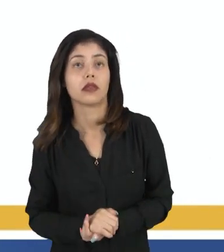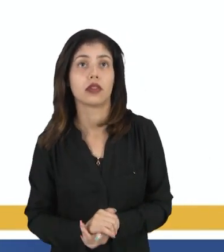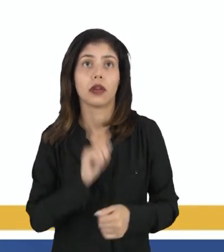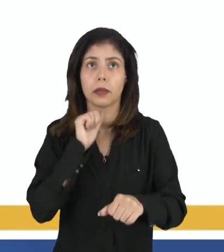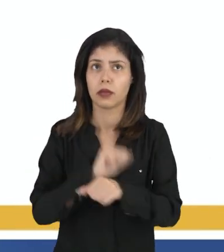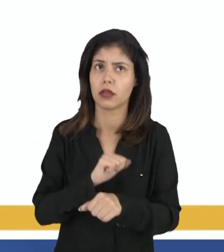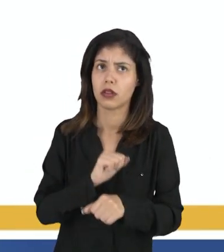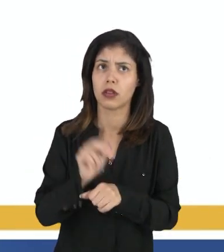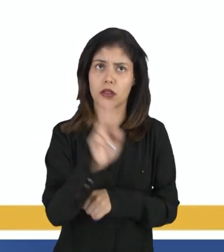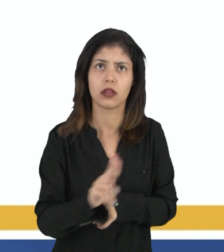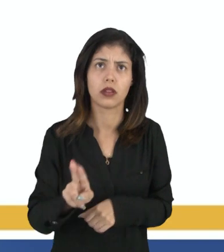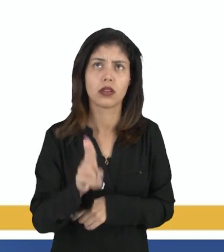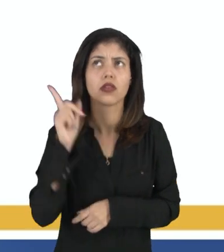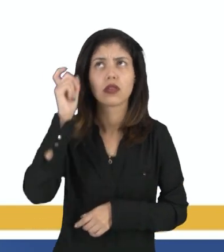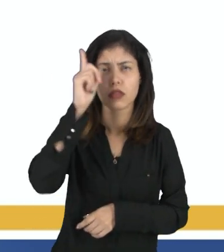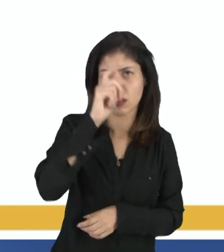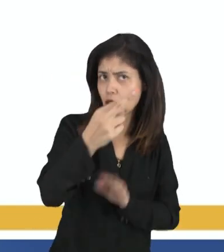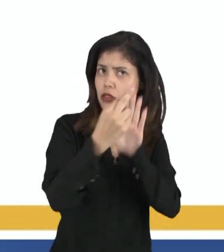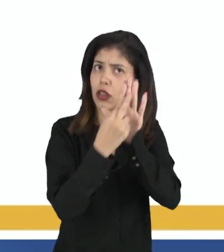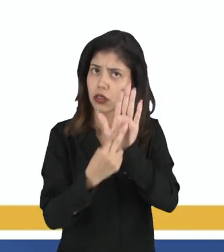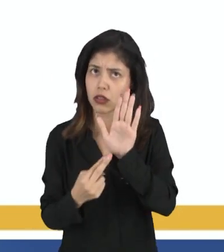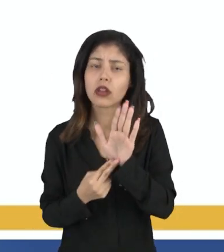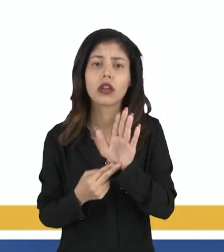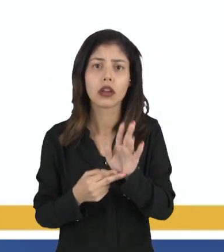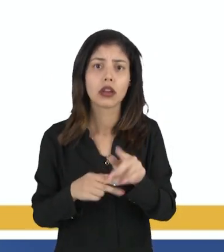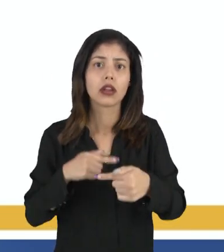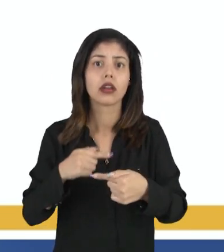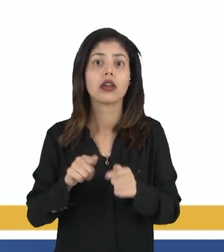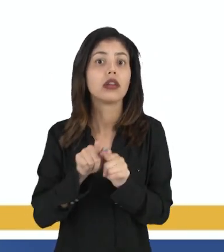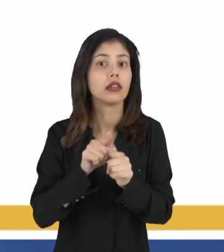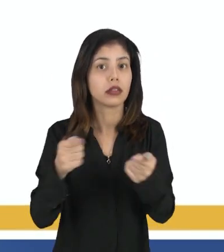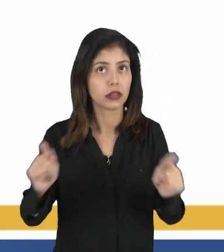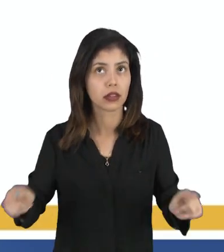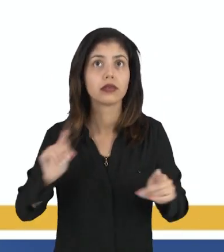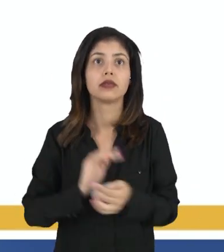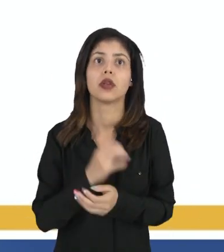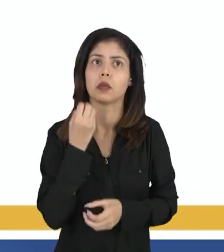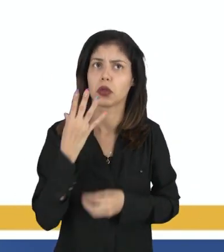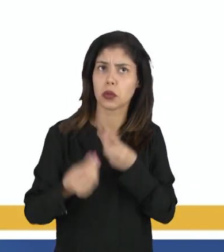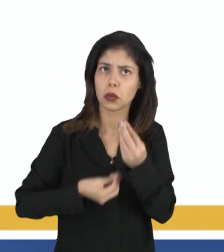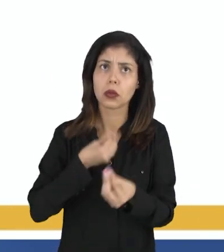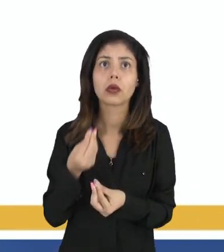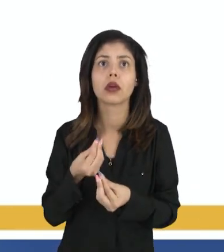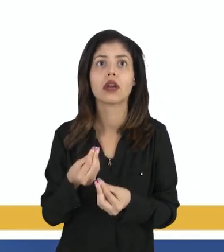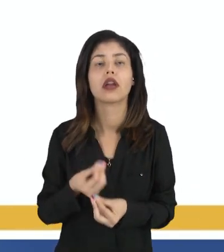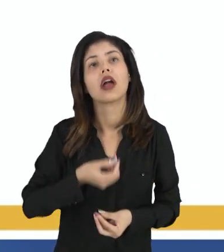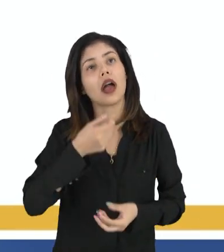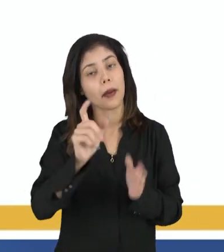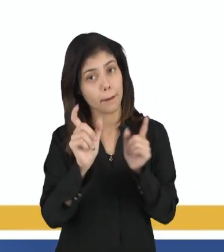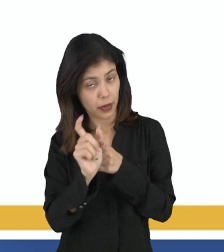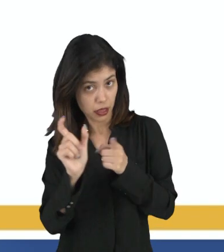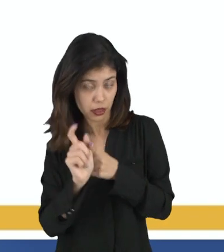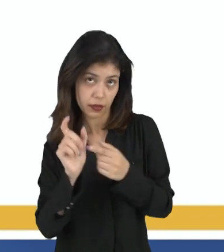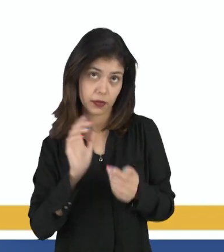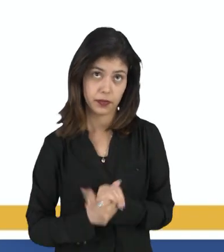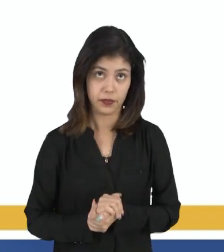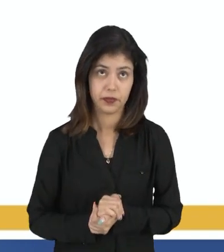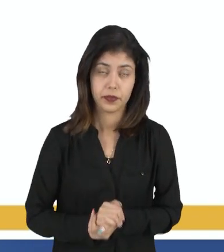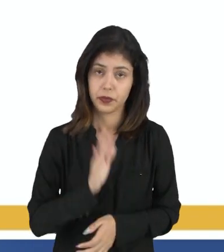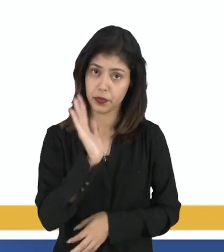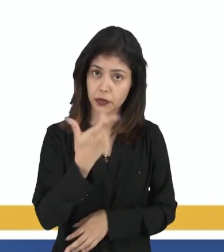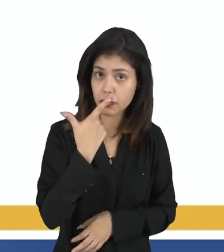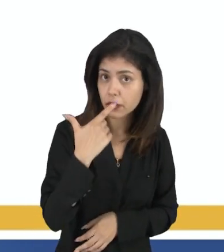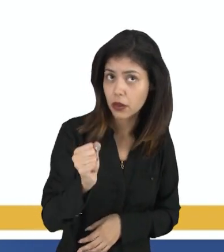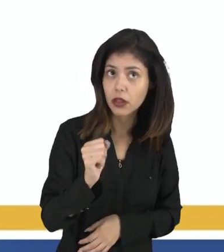está pautada no uso rigoroso das normas gramaticais, bem como na boa pronúncia das palavras.